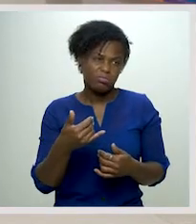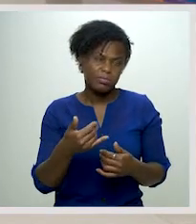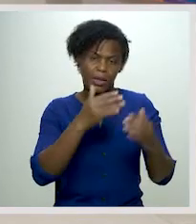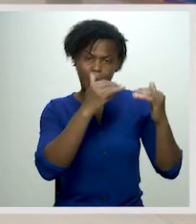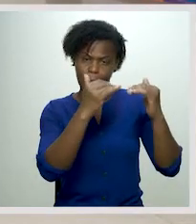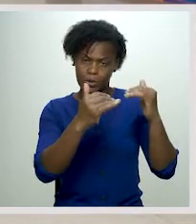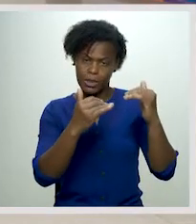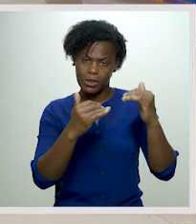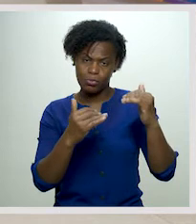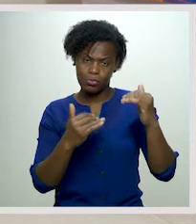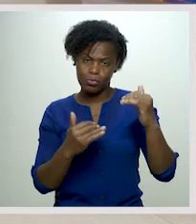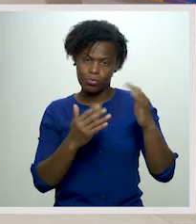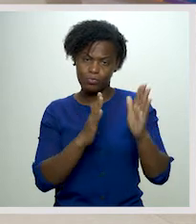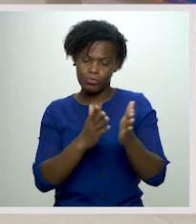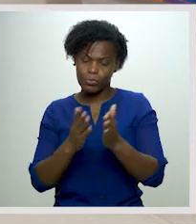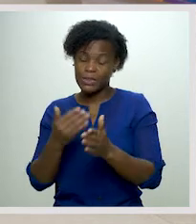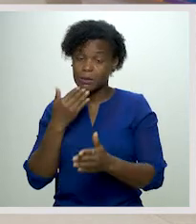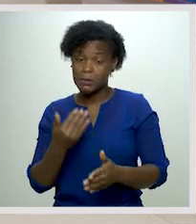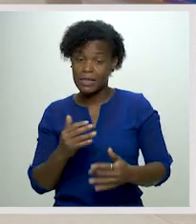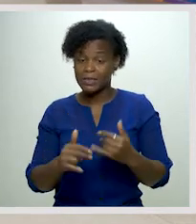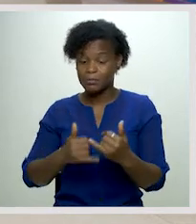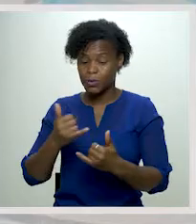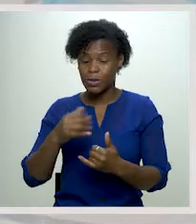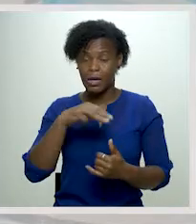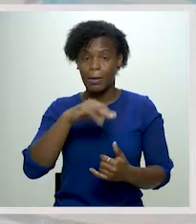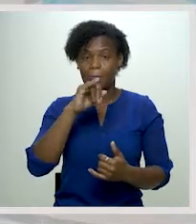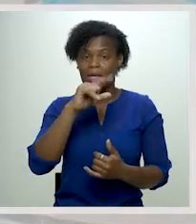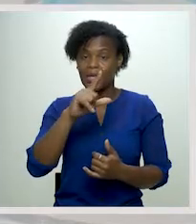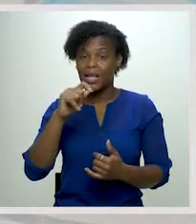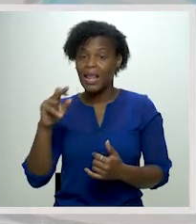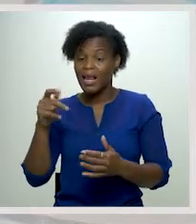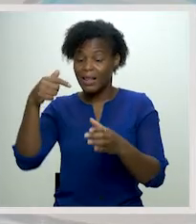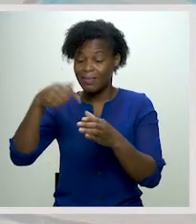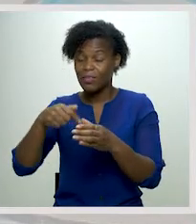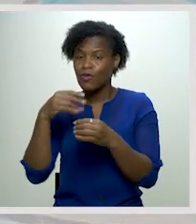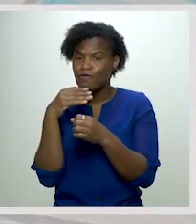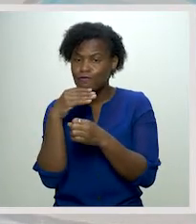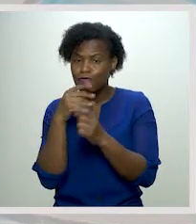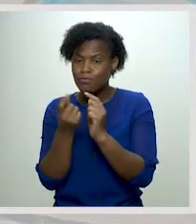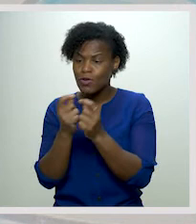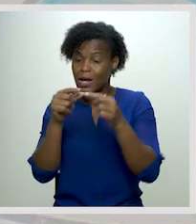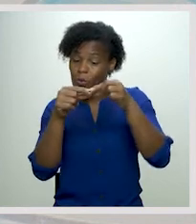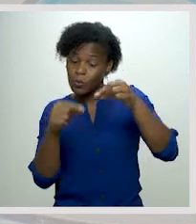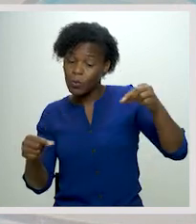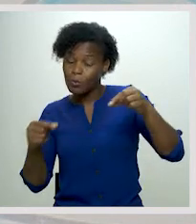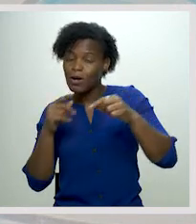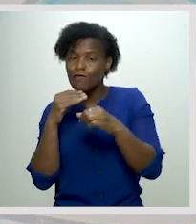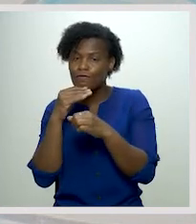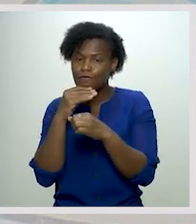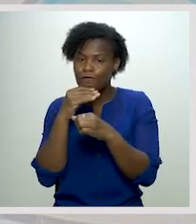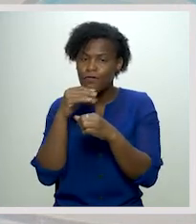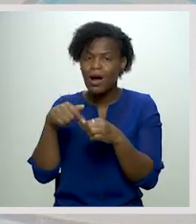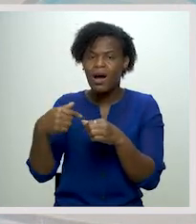passando pelo processo da experiência, Miller colocou um refrigerador aí no tubo.